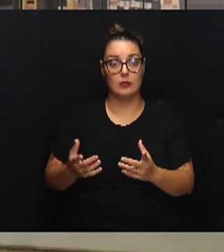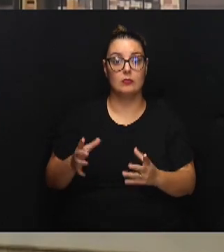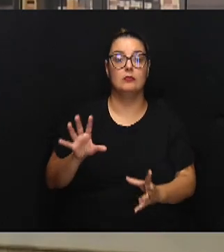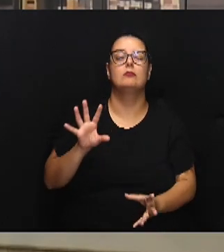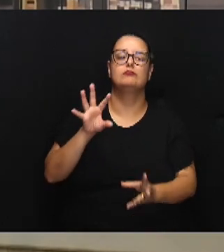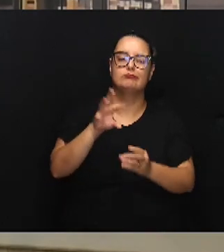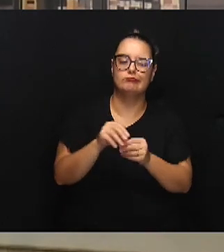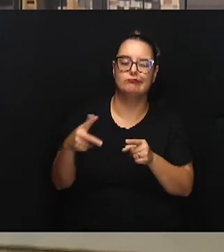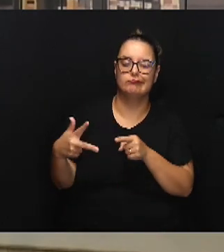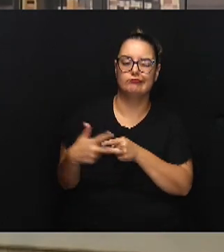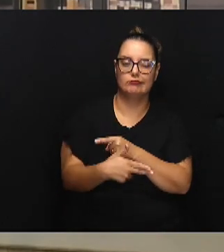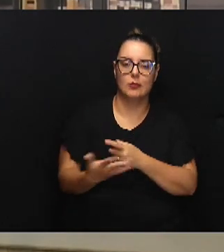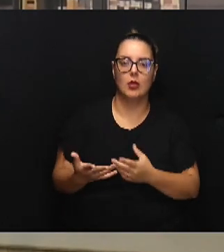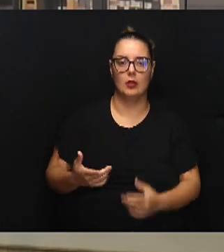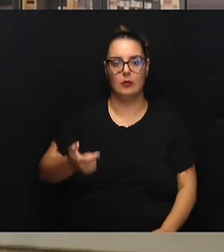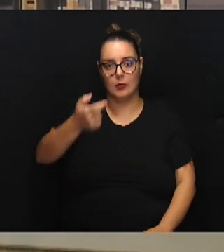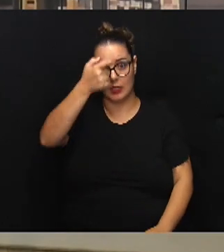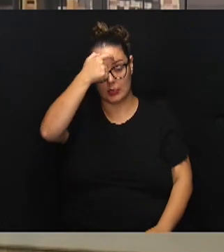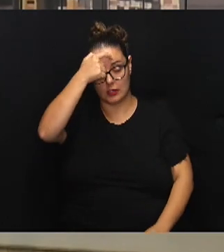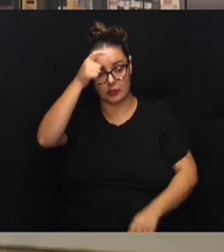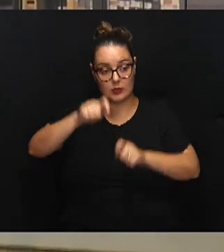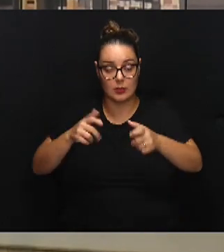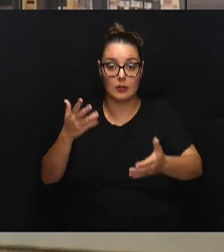esse ciclo, né, de conscientização.